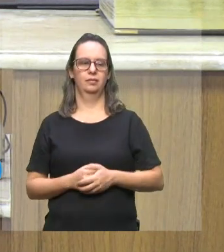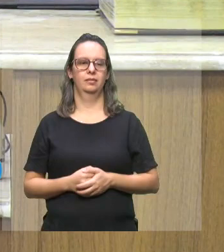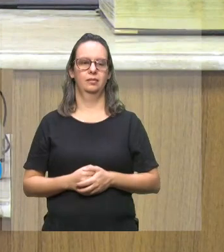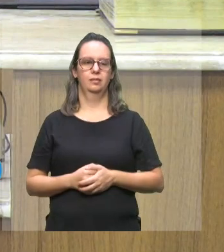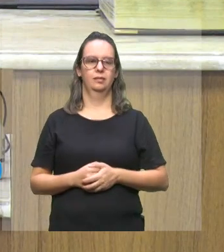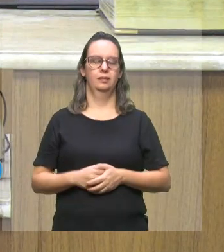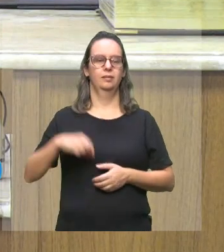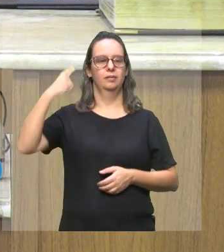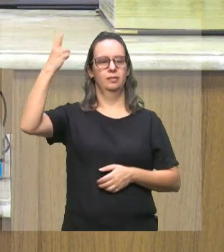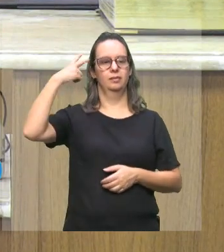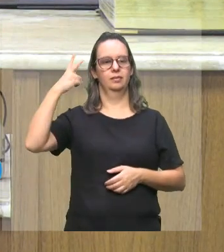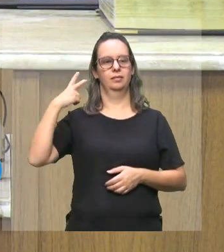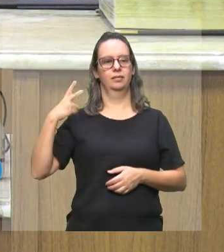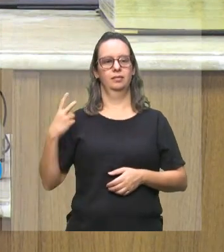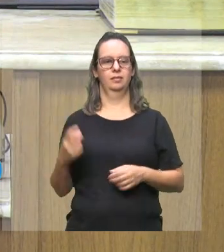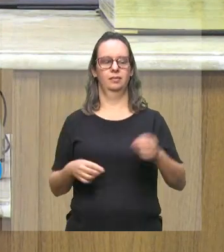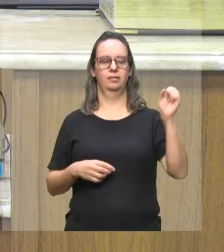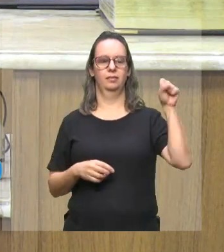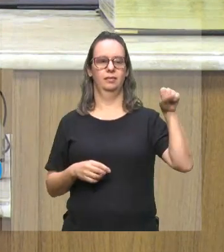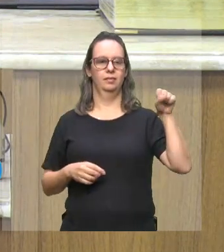Viviane Delmas. Sim.